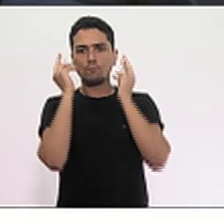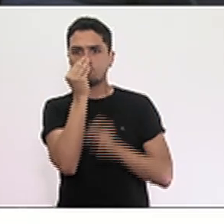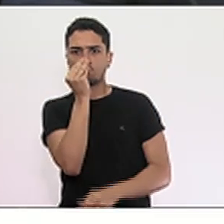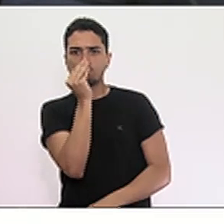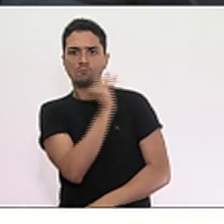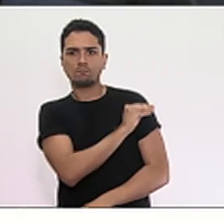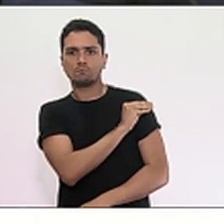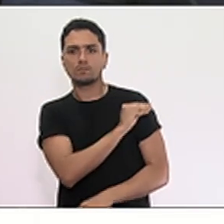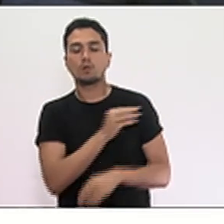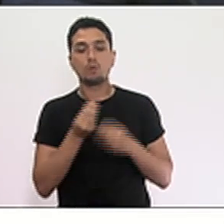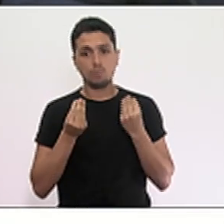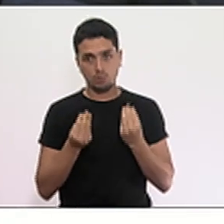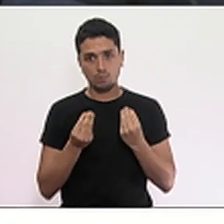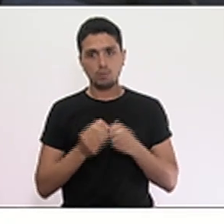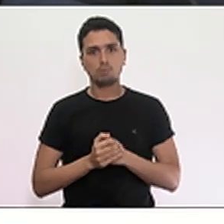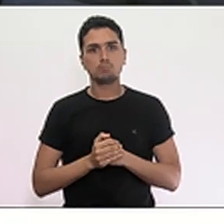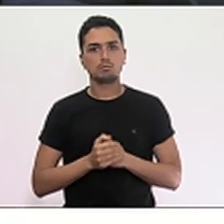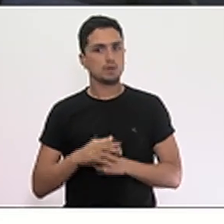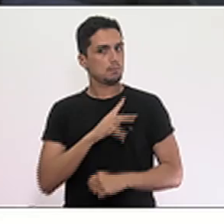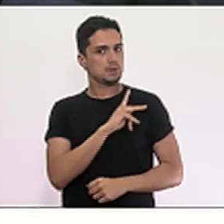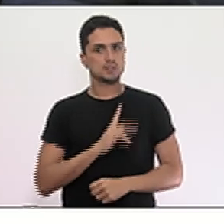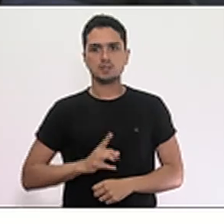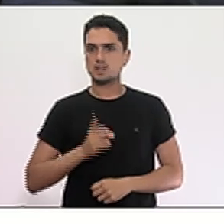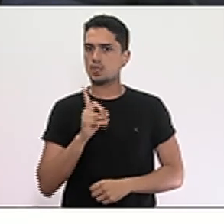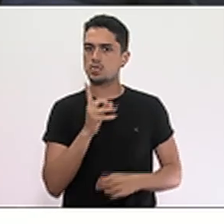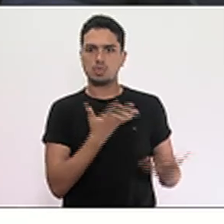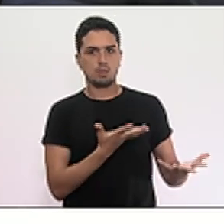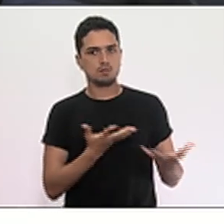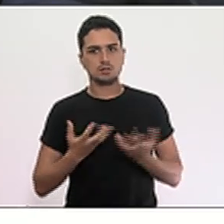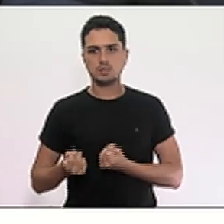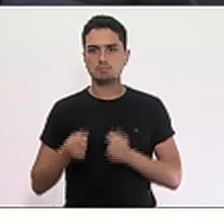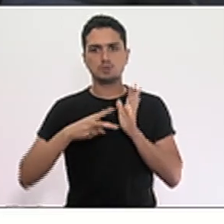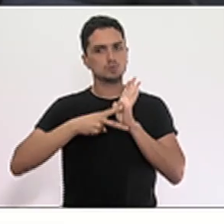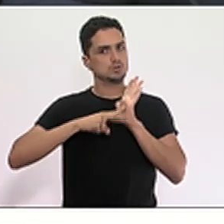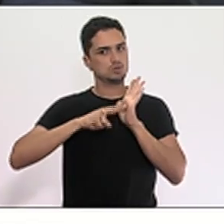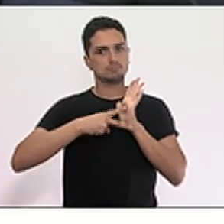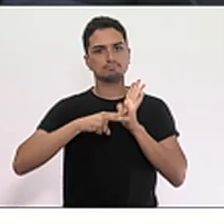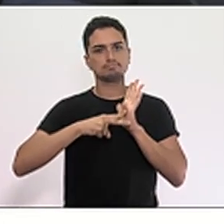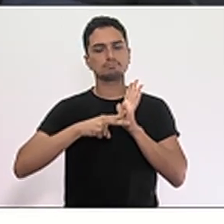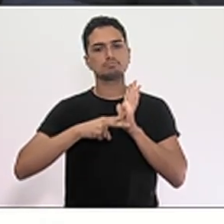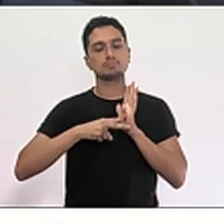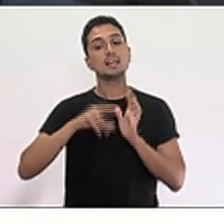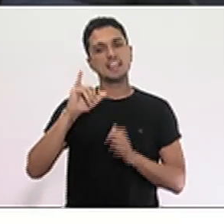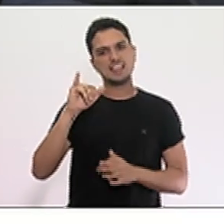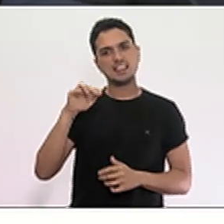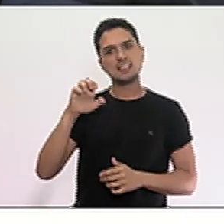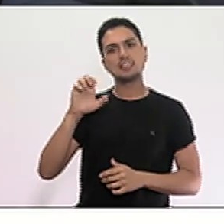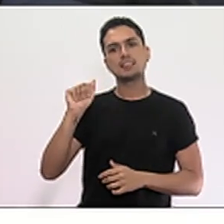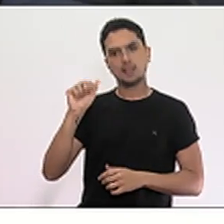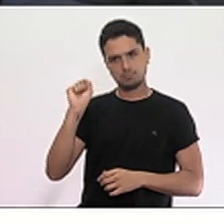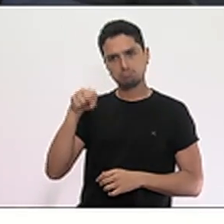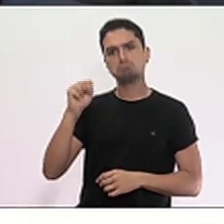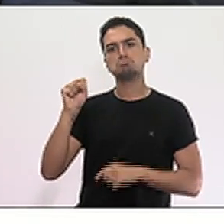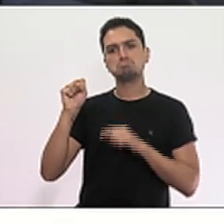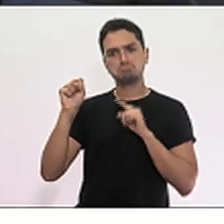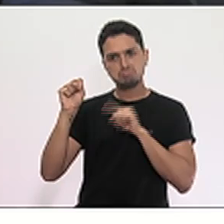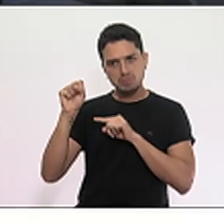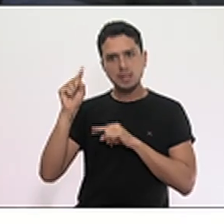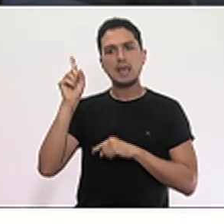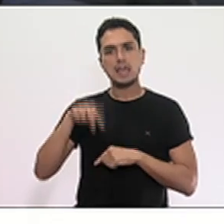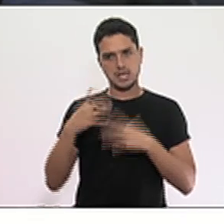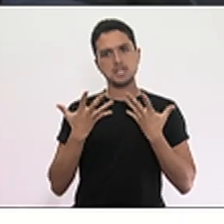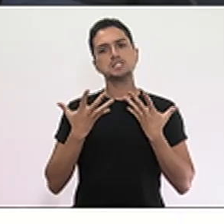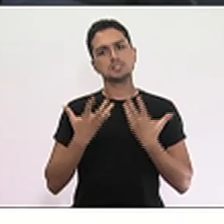Não recebeu até hoje o sindicato, diferentemente do INEA, que no primeiro momento, quando o governo